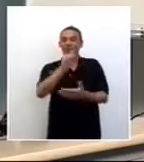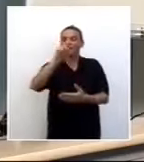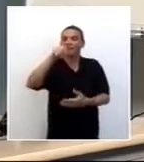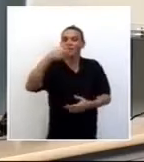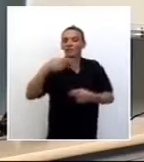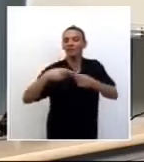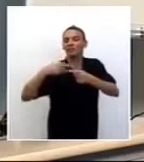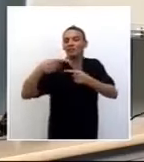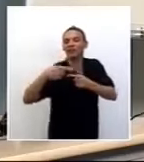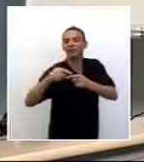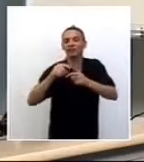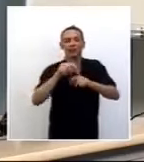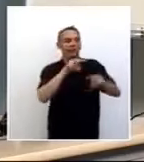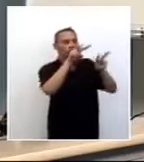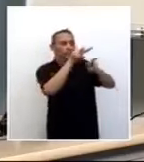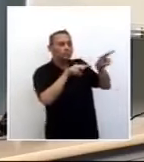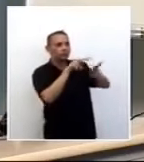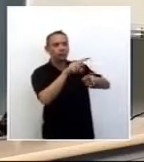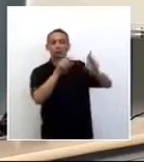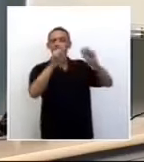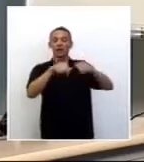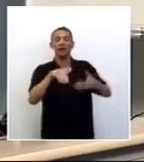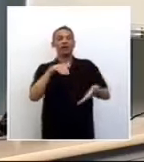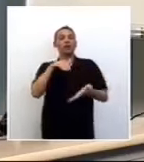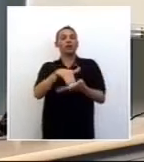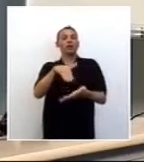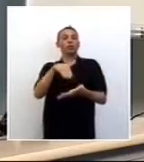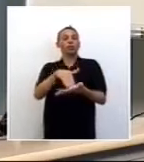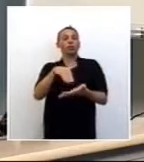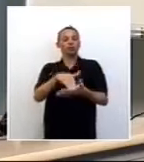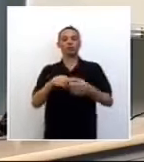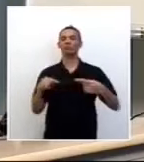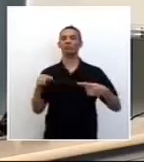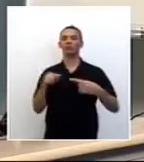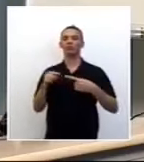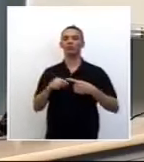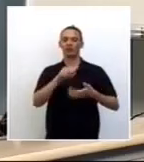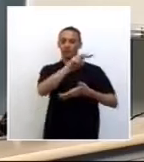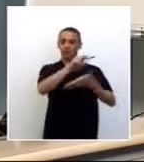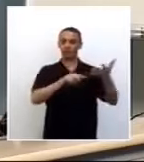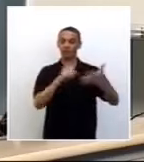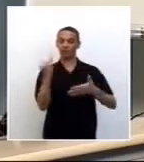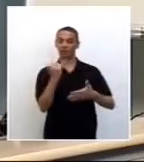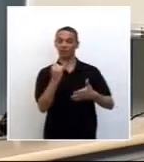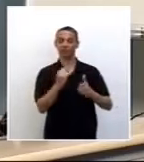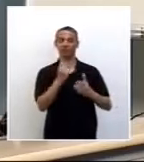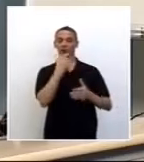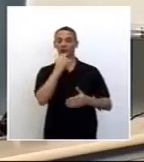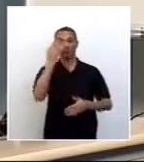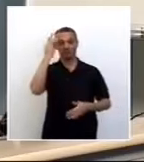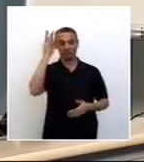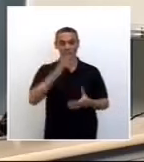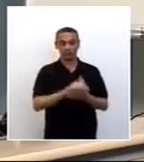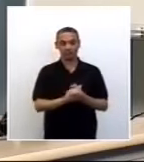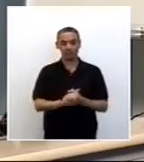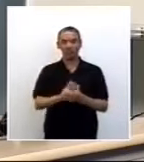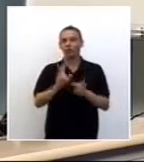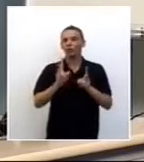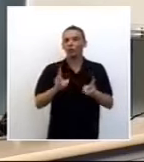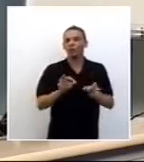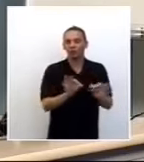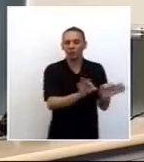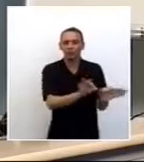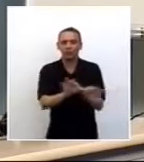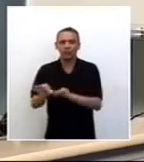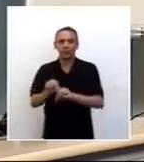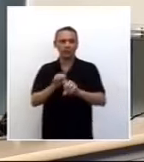assistindo a próxima semana que acho que é a última aula desse bloco de estratégias de leitura e nós vamos dar continuidade